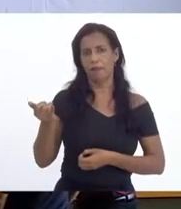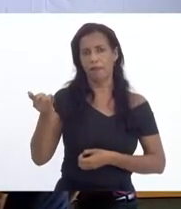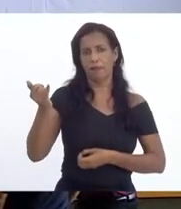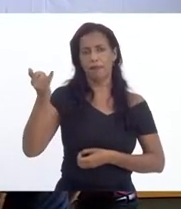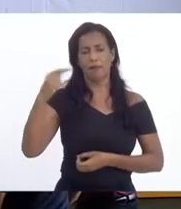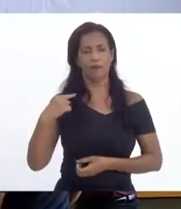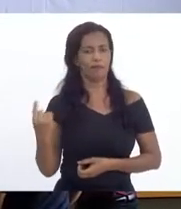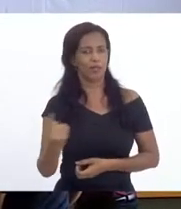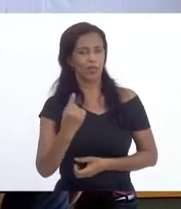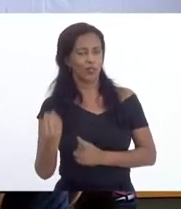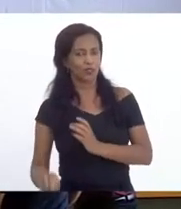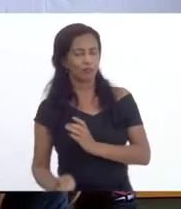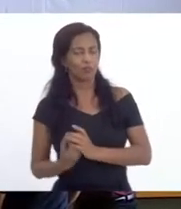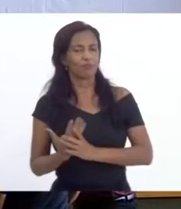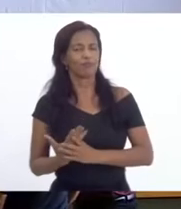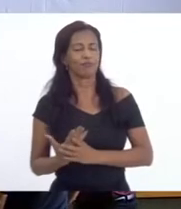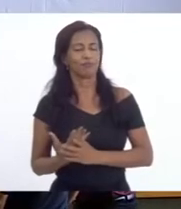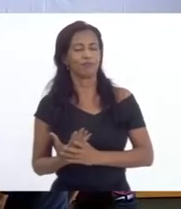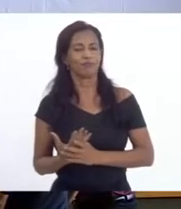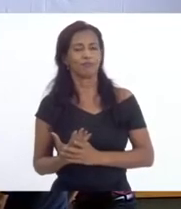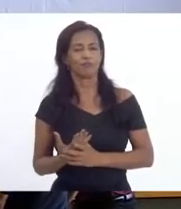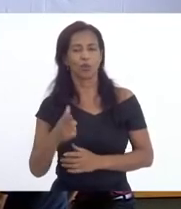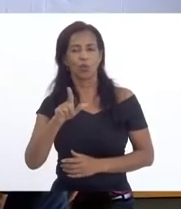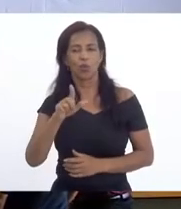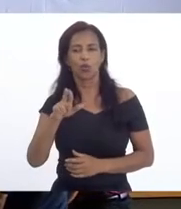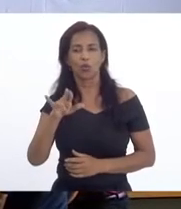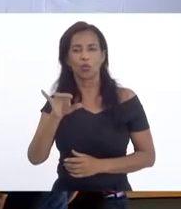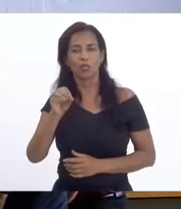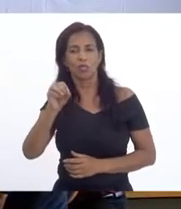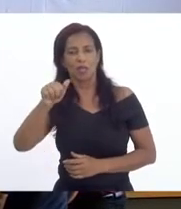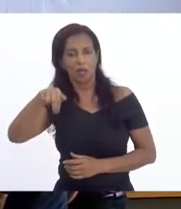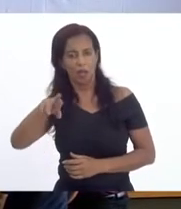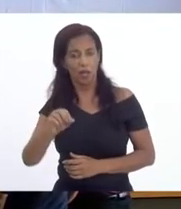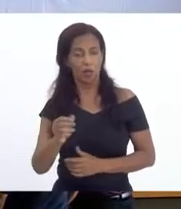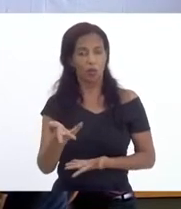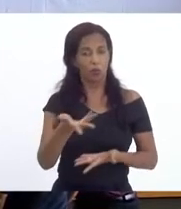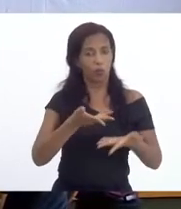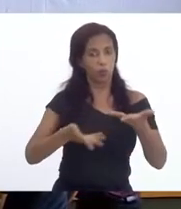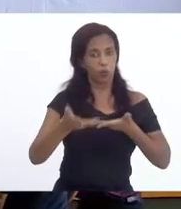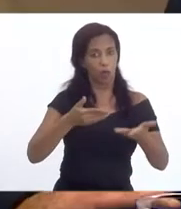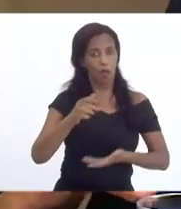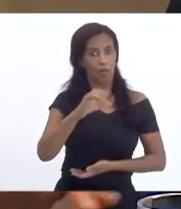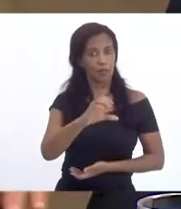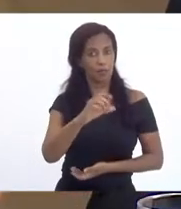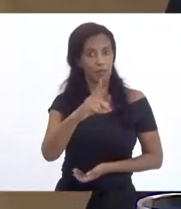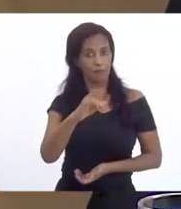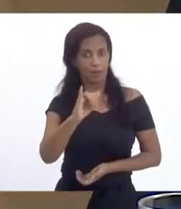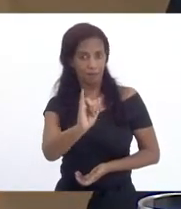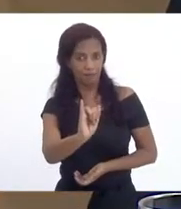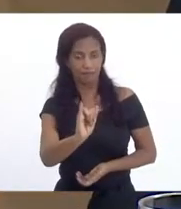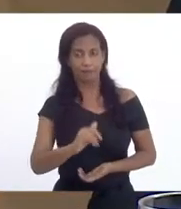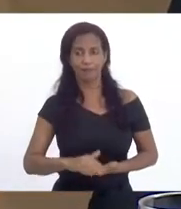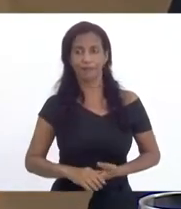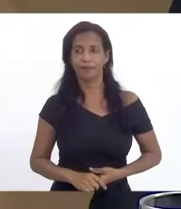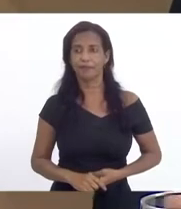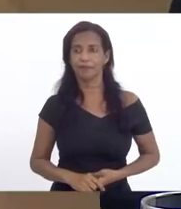nós criamos... Luciano, uma CPI de royalties de participação,